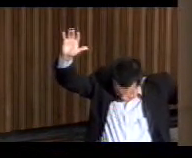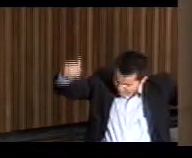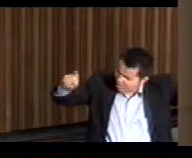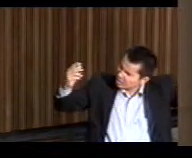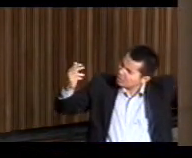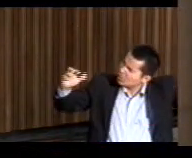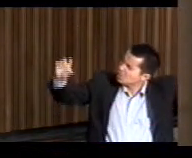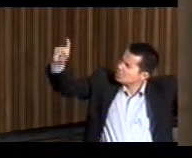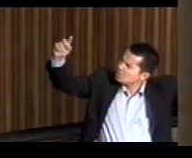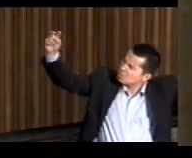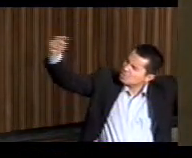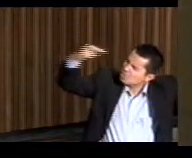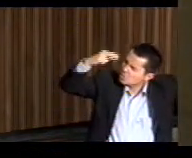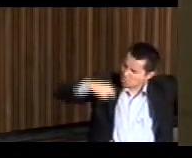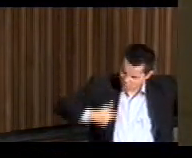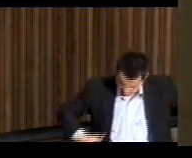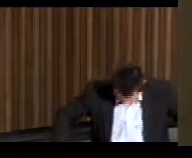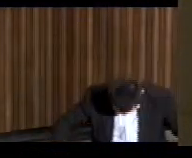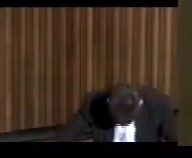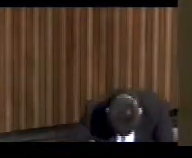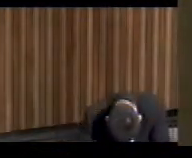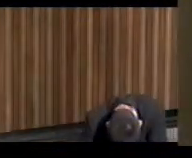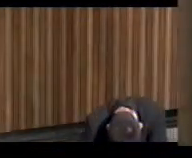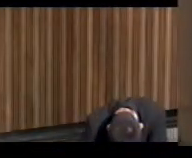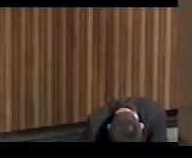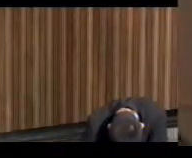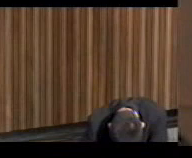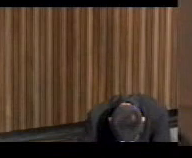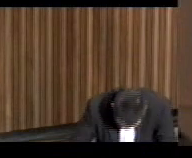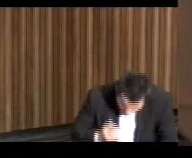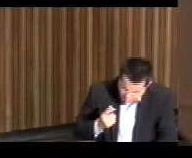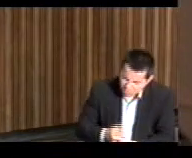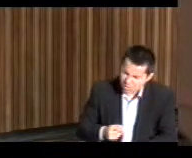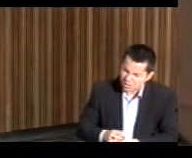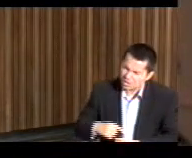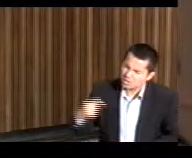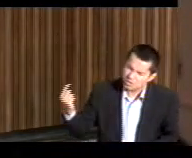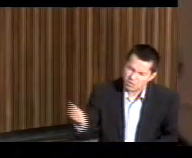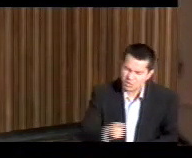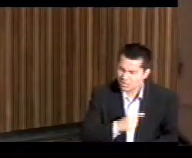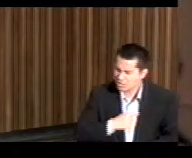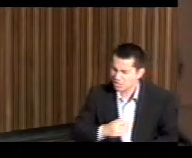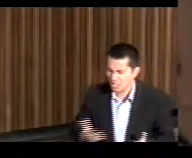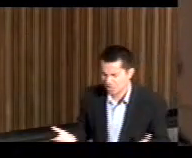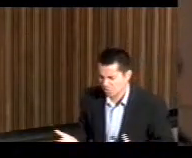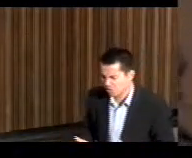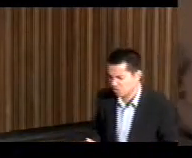para cima, num gesto, Senhor, de carência.